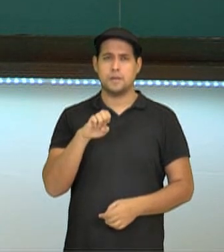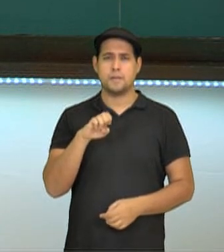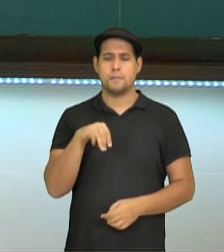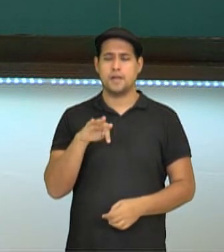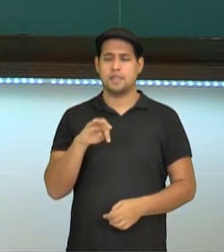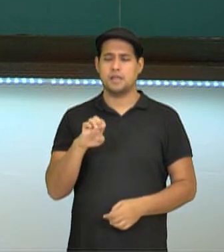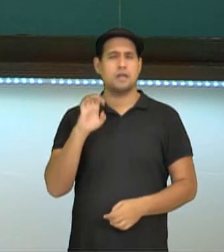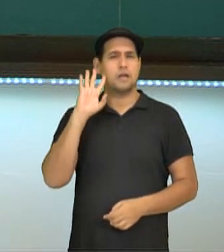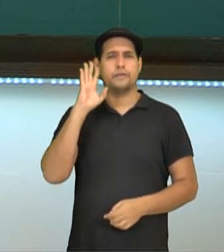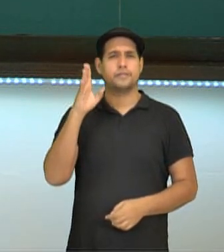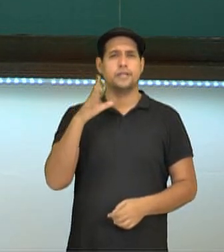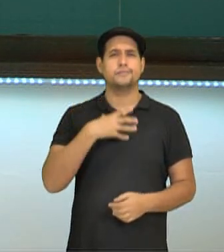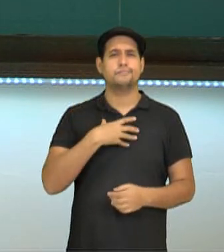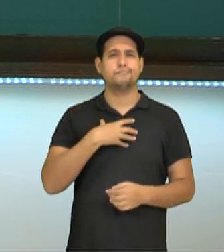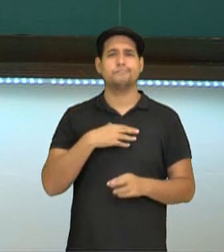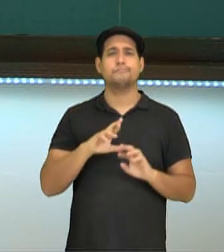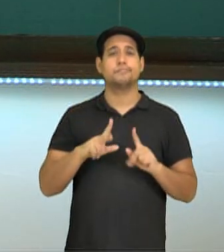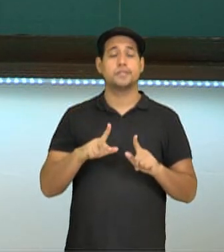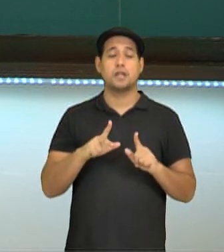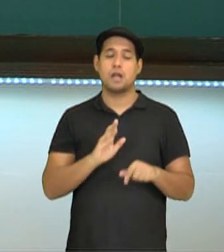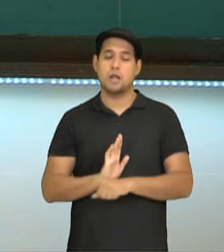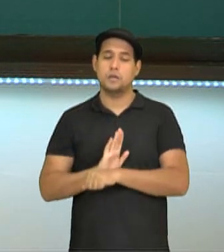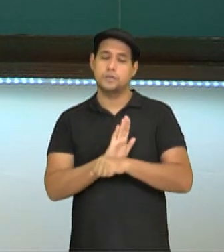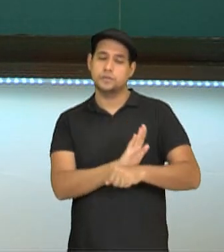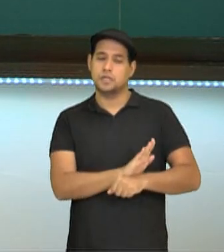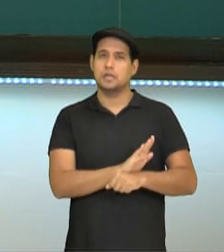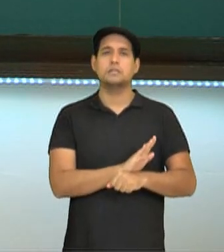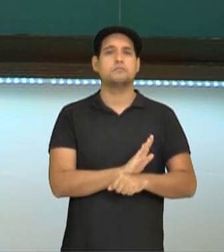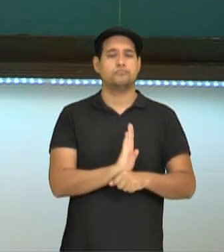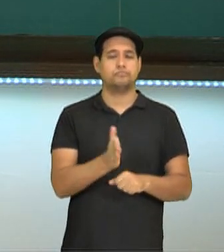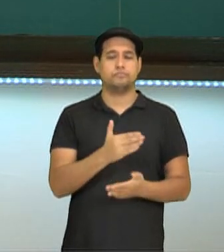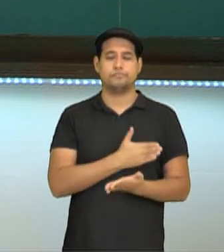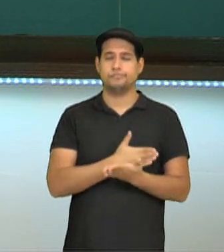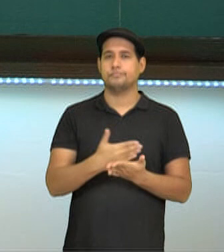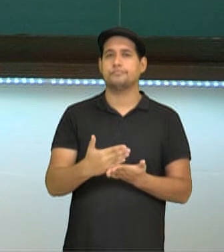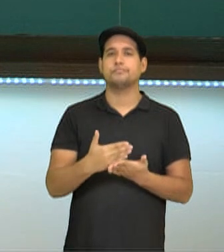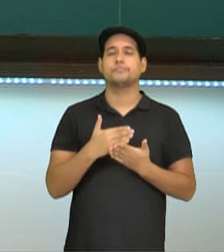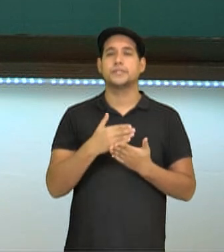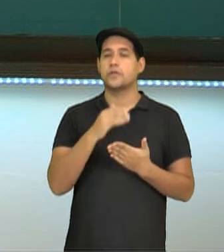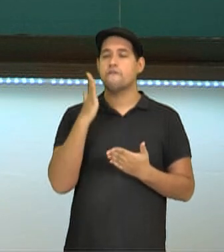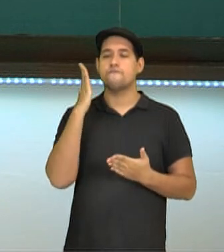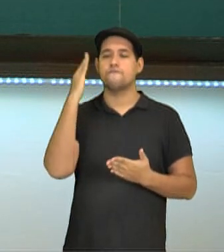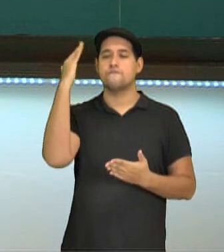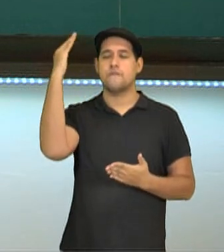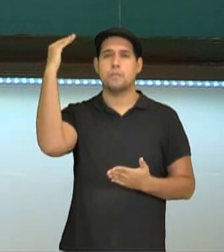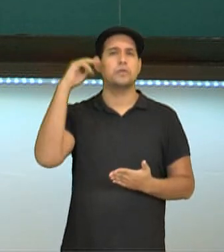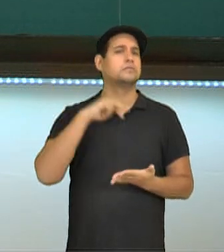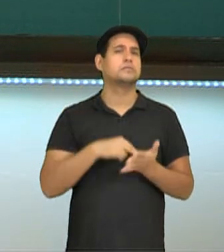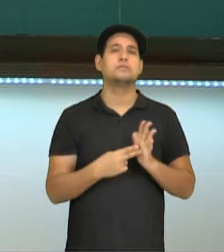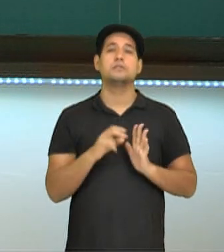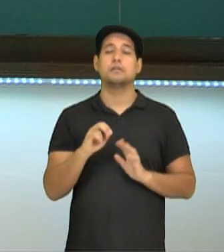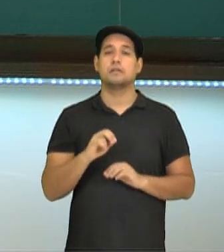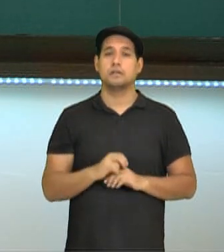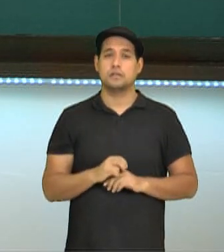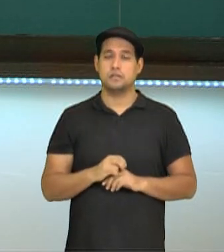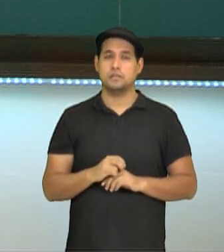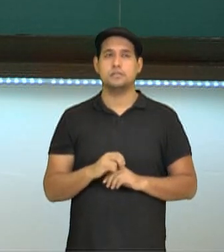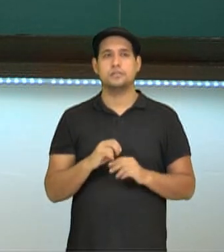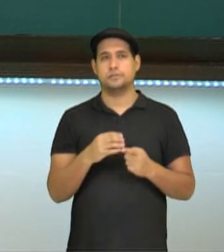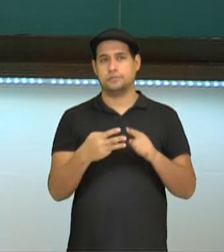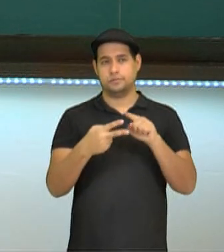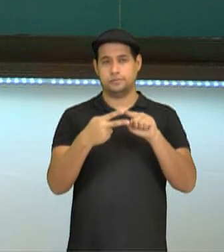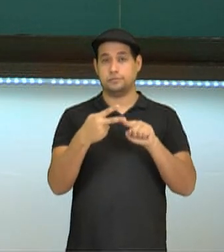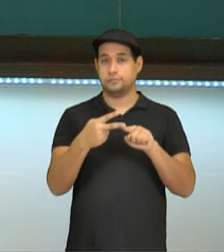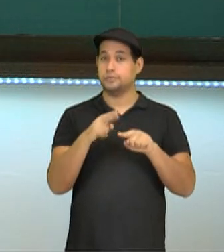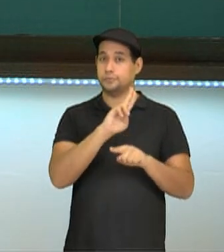acontecem normalmente de forma ajudada logo no início da partida. Os mais conhecidos são o mate do louco e o mate